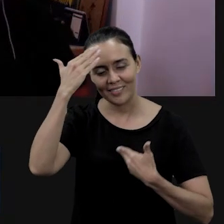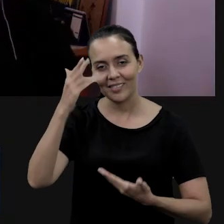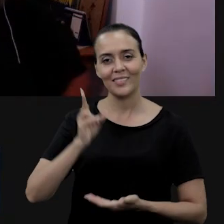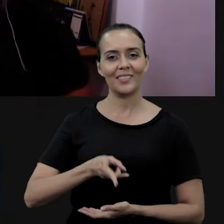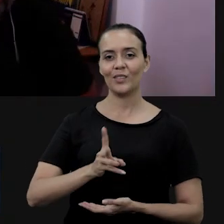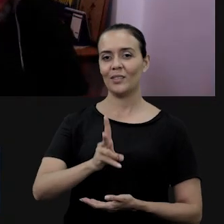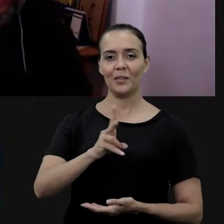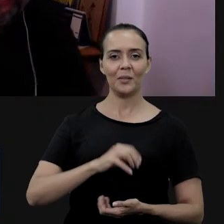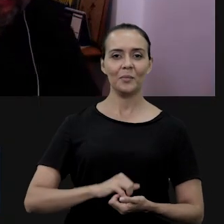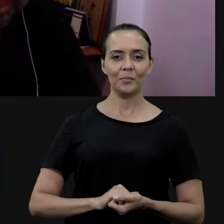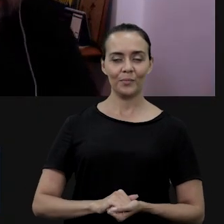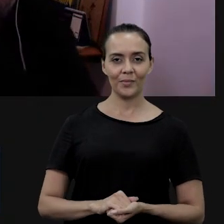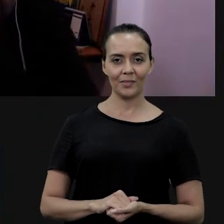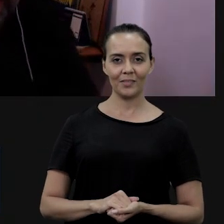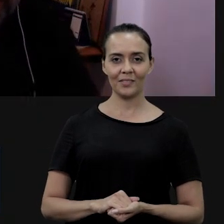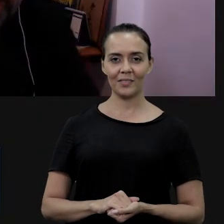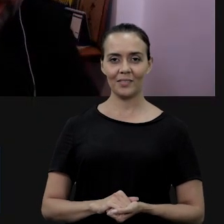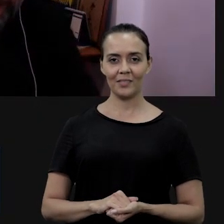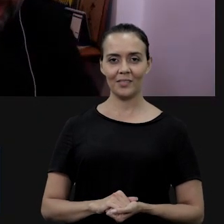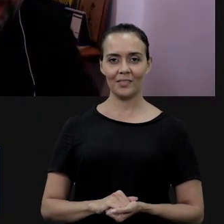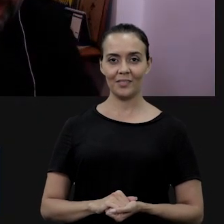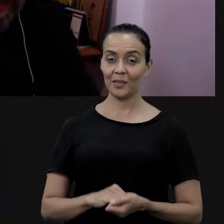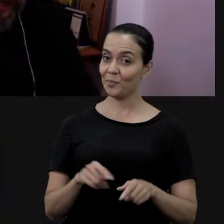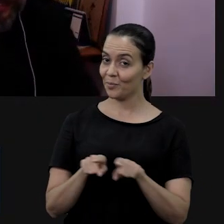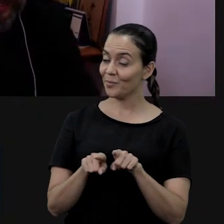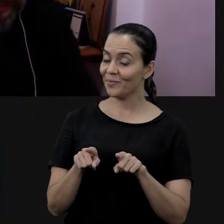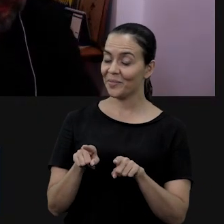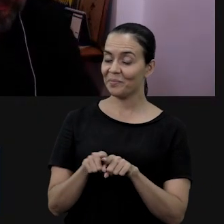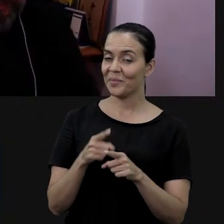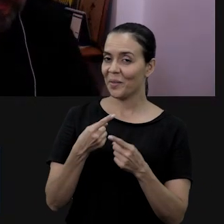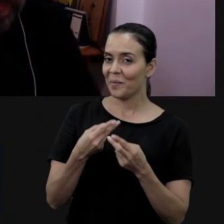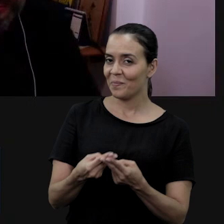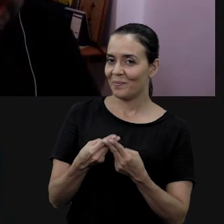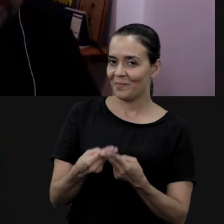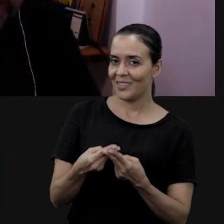ainda. Sempre agradeço pela